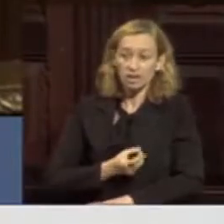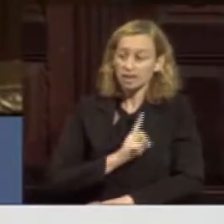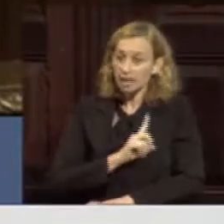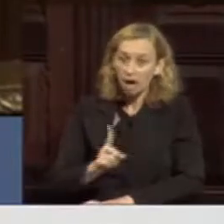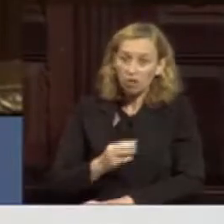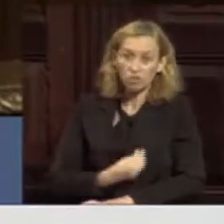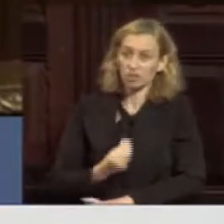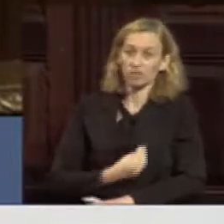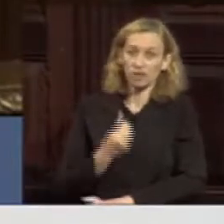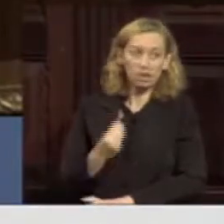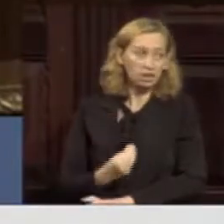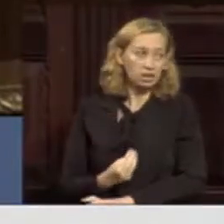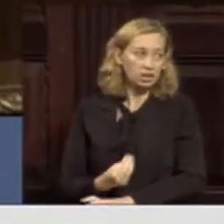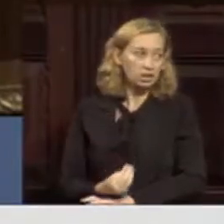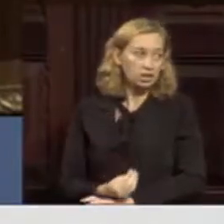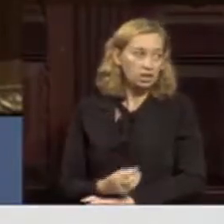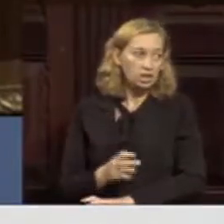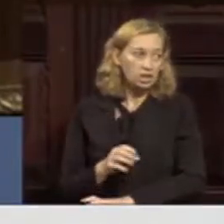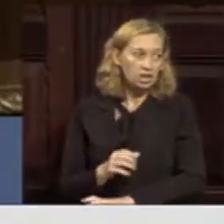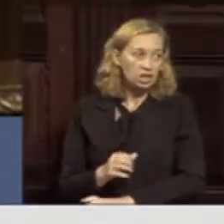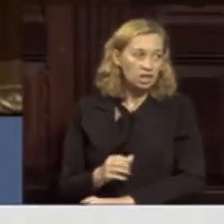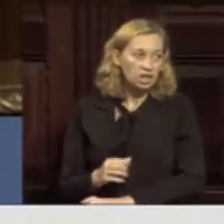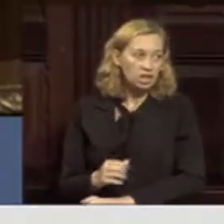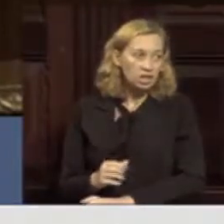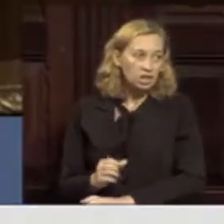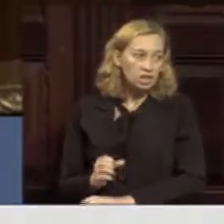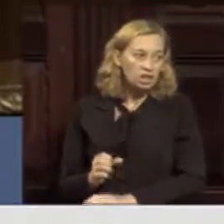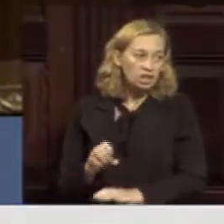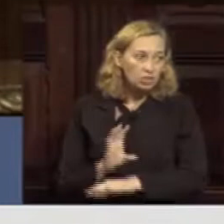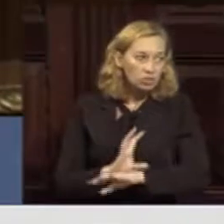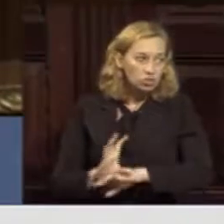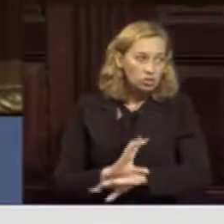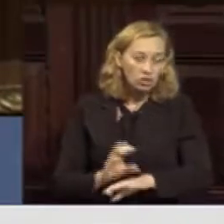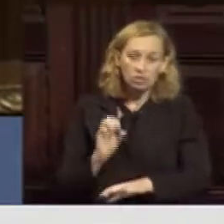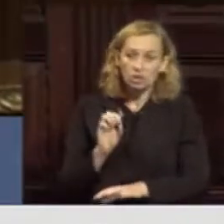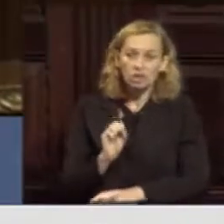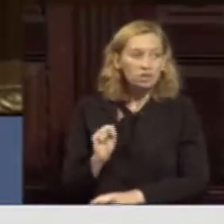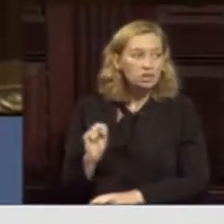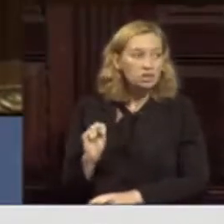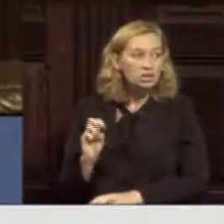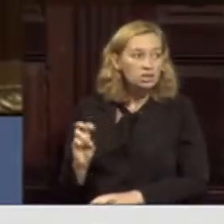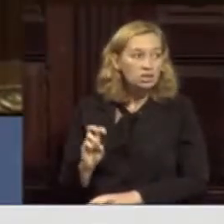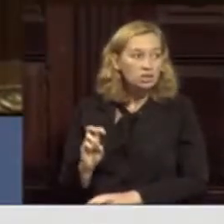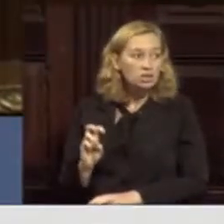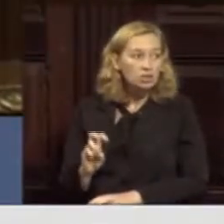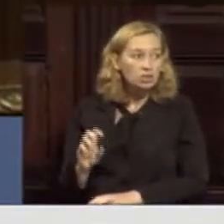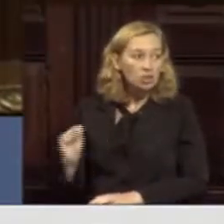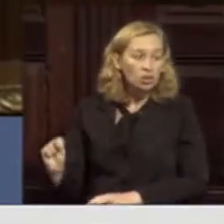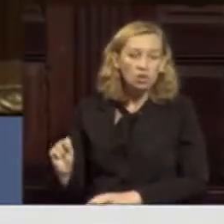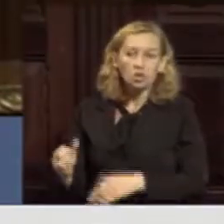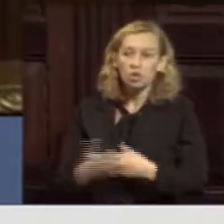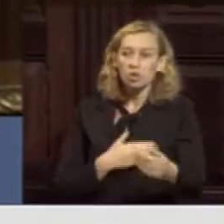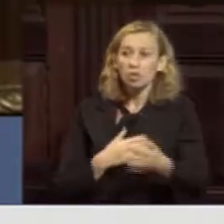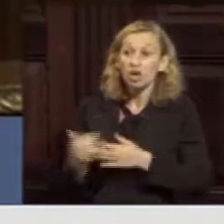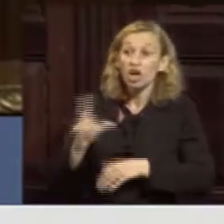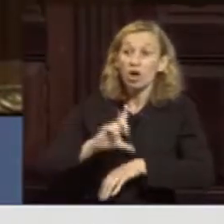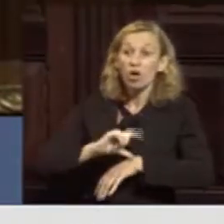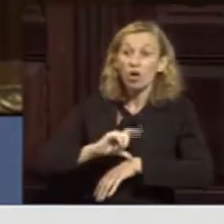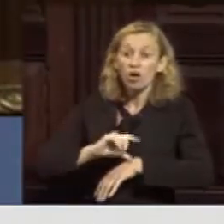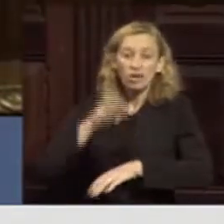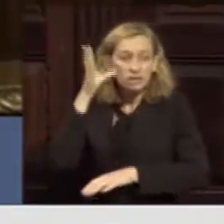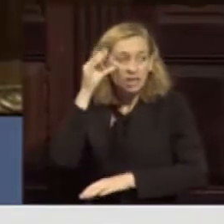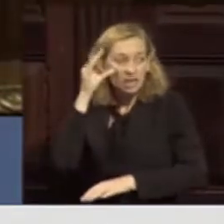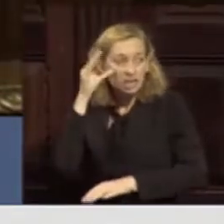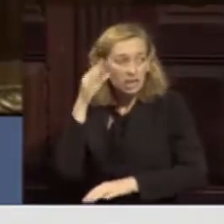da Constituição de 88, que pode ser, a qualquer hora, interpretada ao sabor de grupos, de interesses,